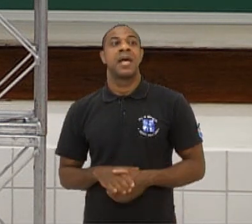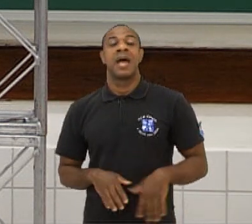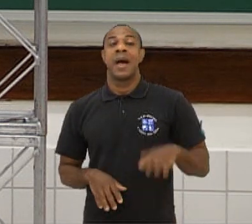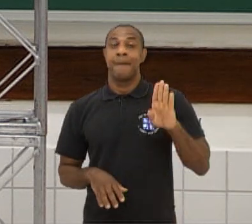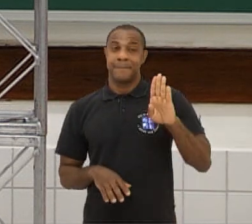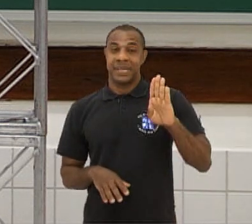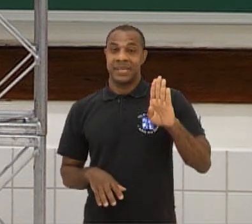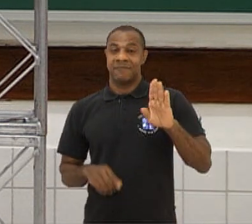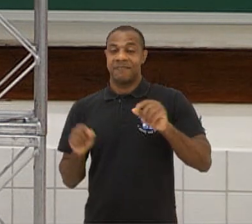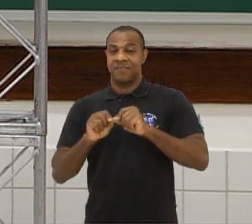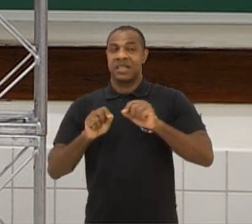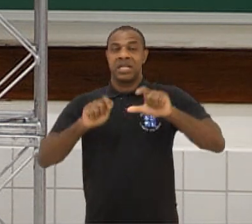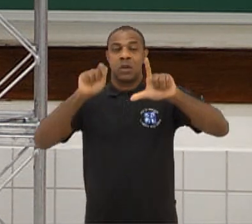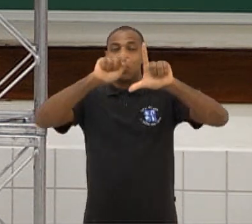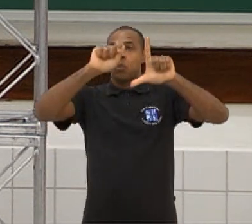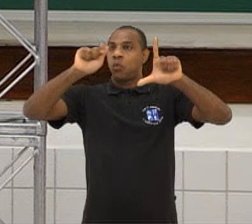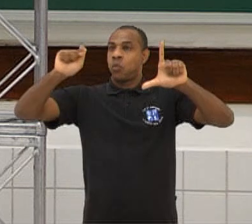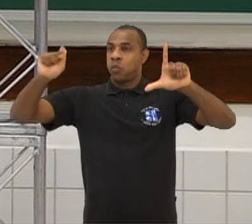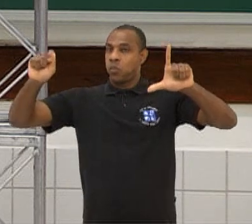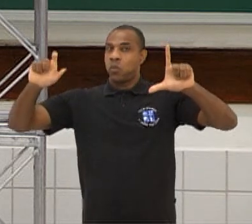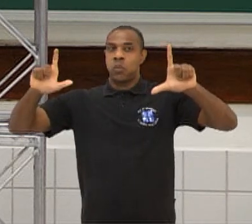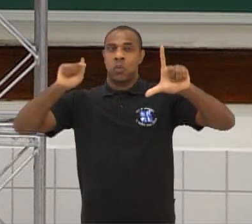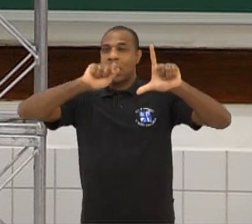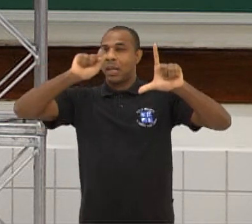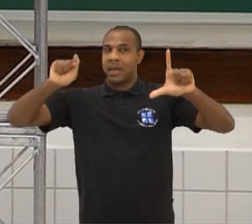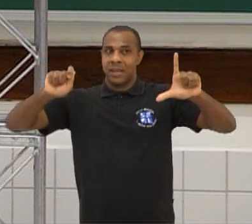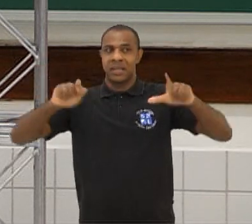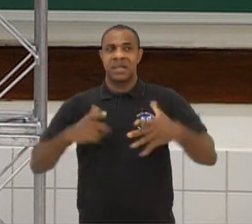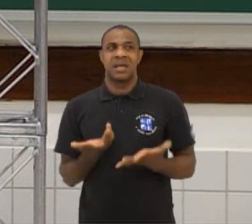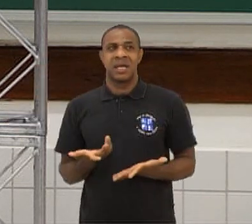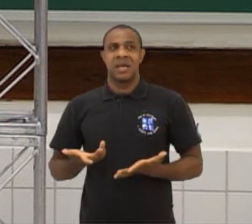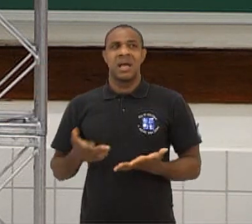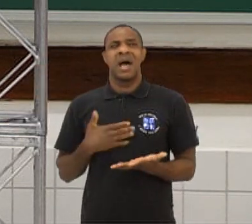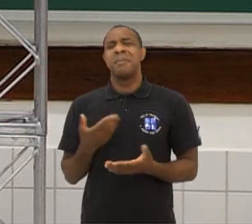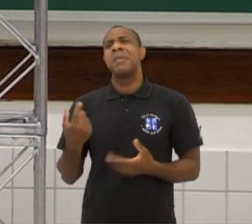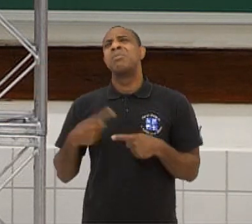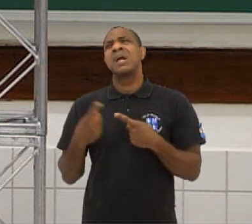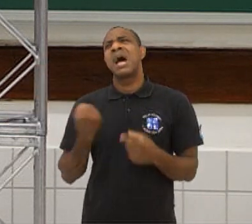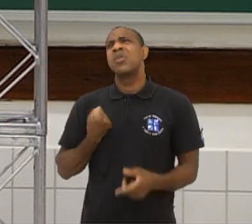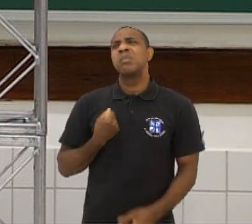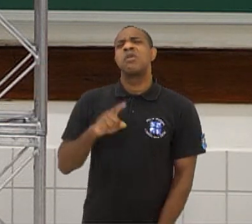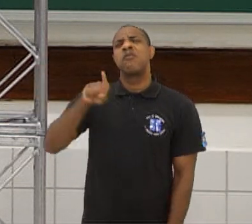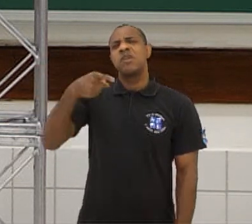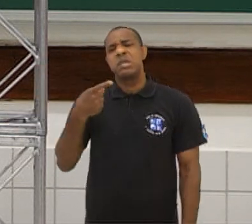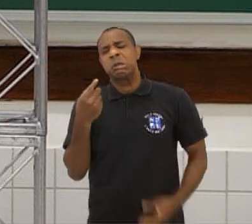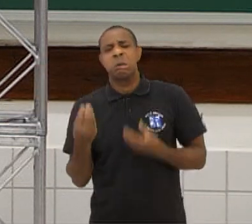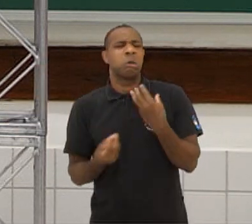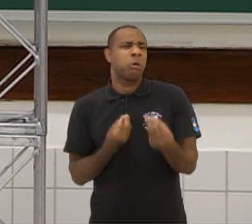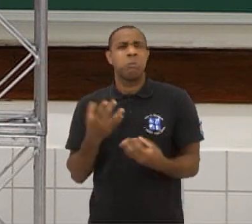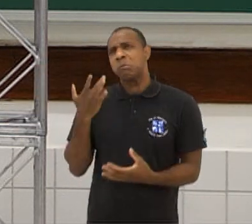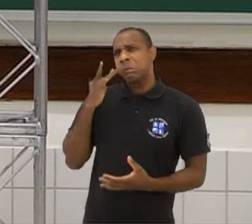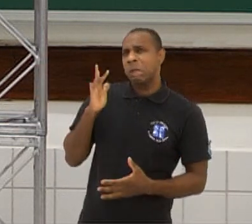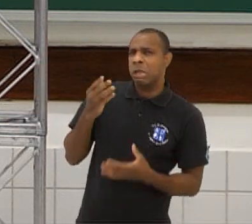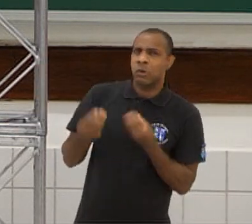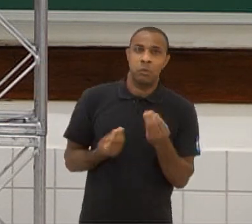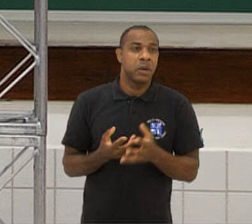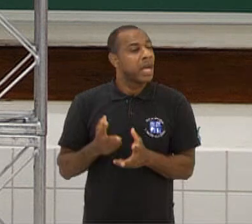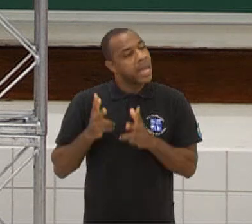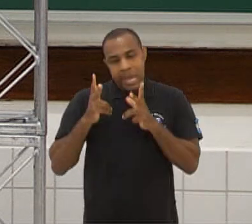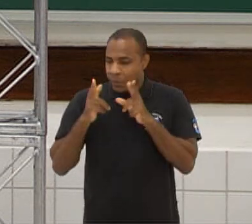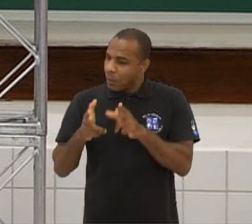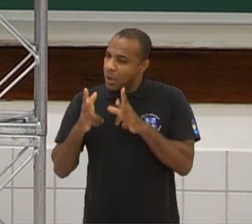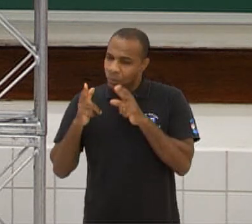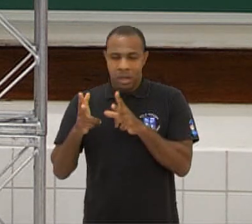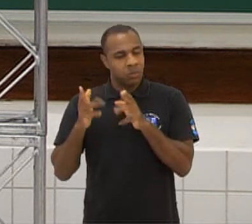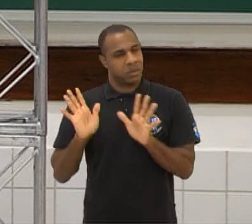no quadro, porque tem aluno que vai pensar assim, mas é número com vírgula, professora. Vocês vão ver que é do mesmo jeitinho. Vem